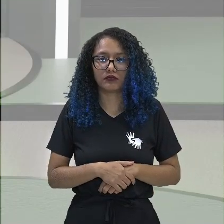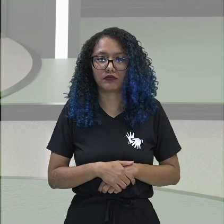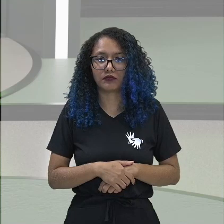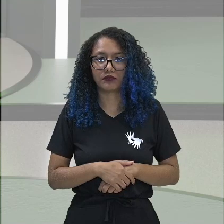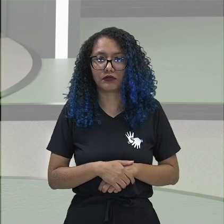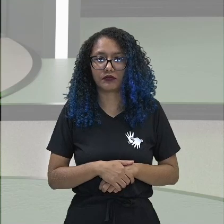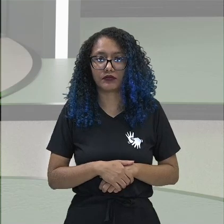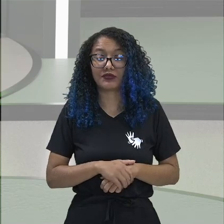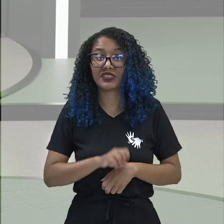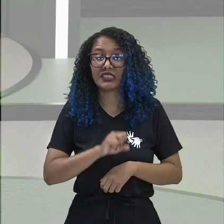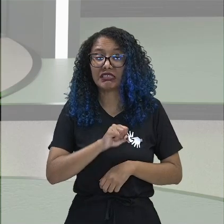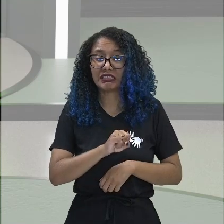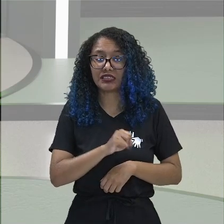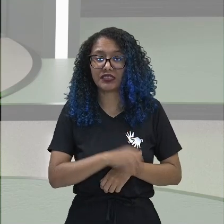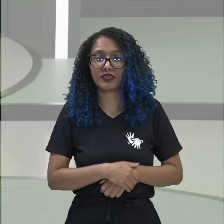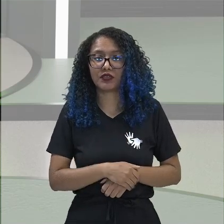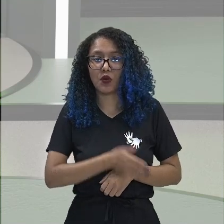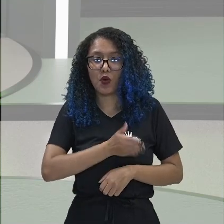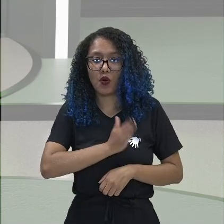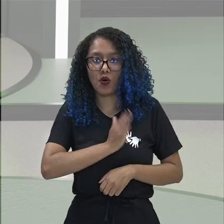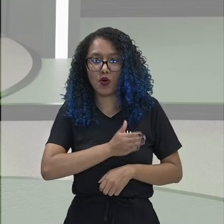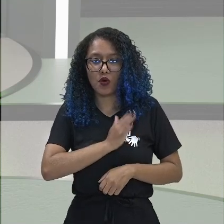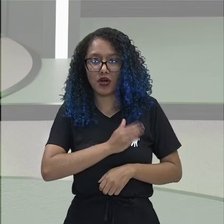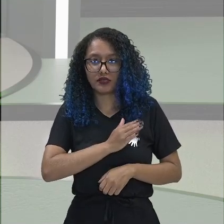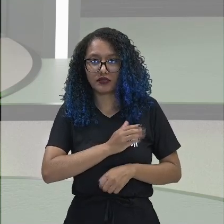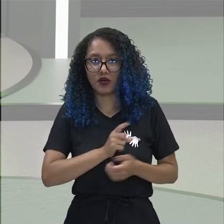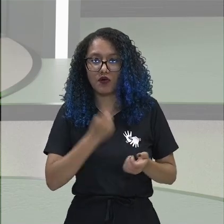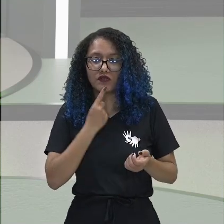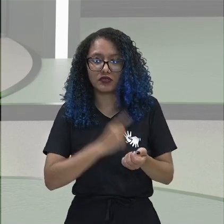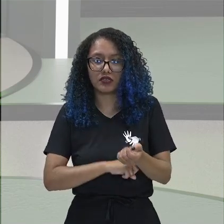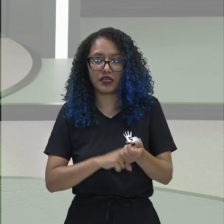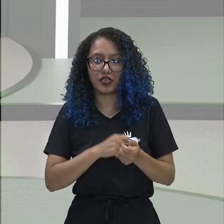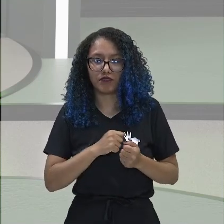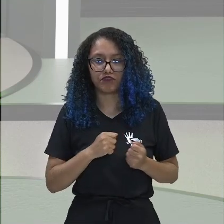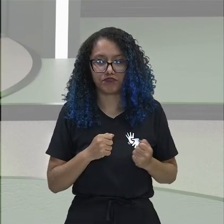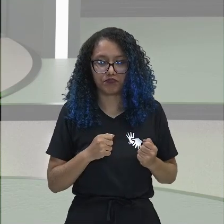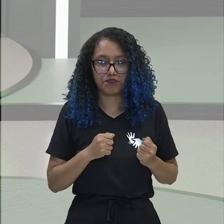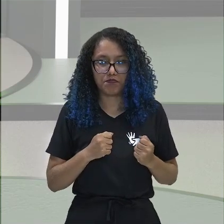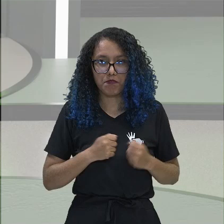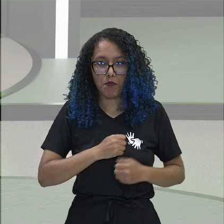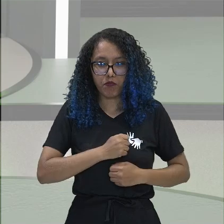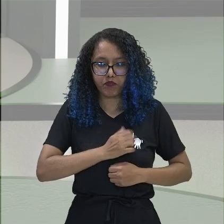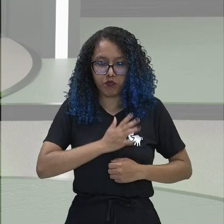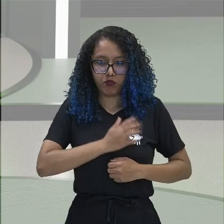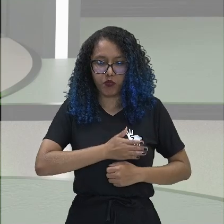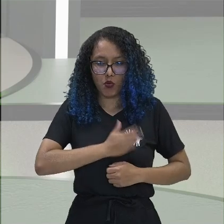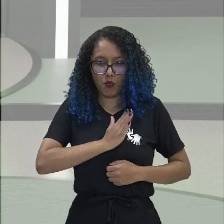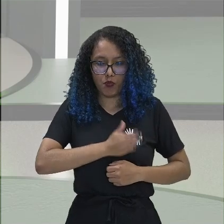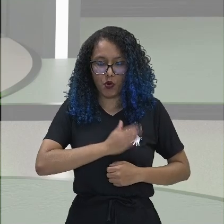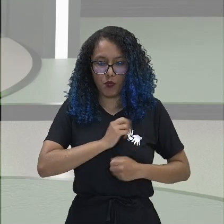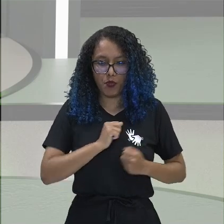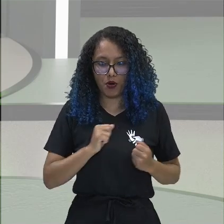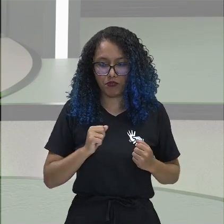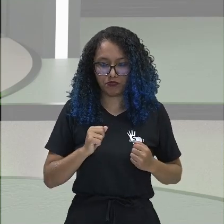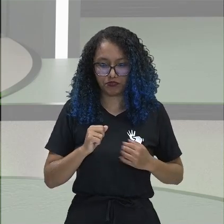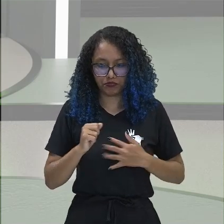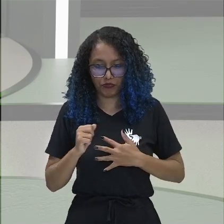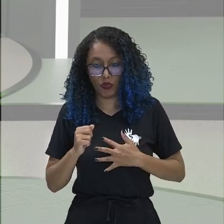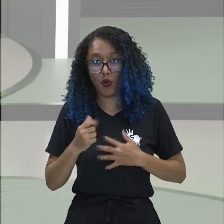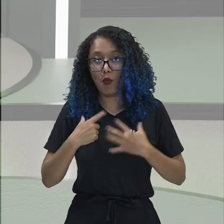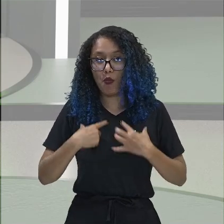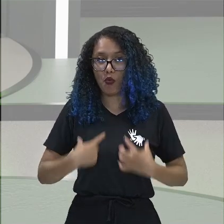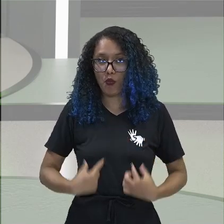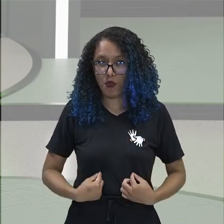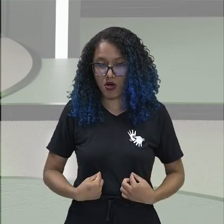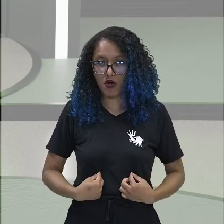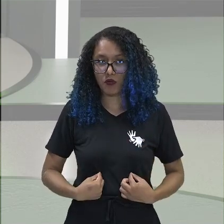sangue ele é bombeado do coração para o pulmão, então essa é uma circulação, pequena circulação, né? Então, é